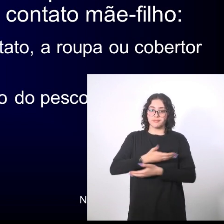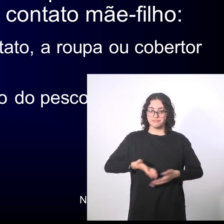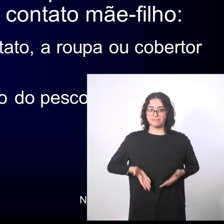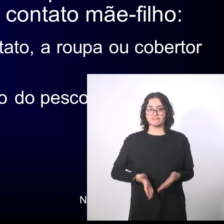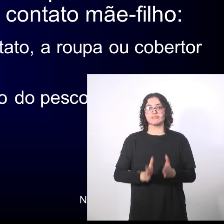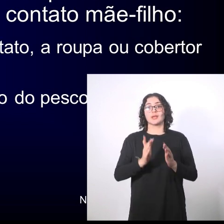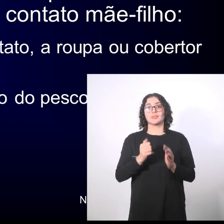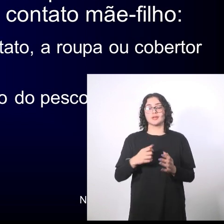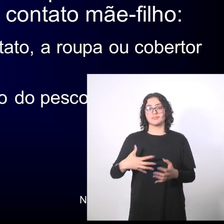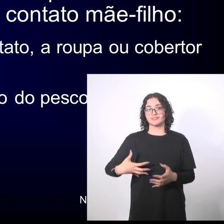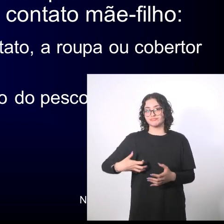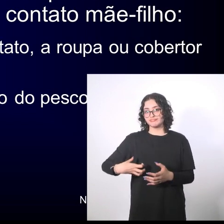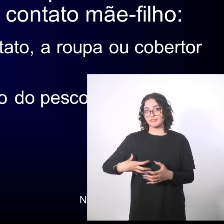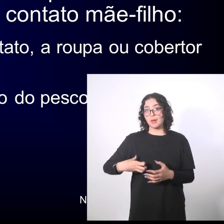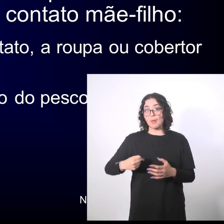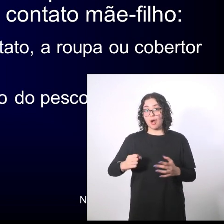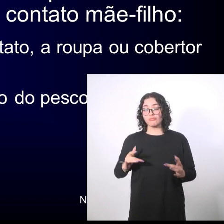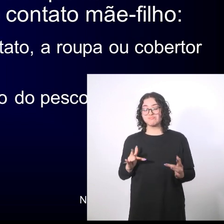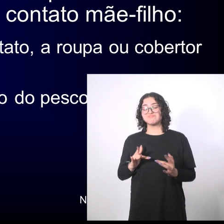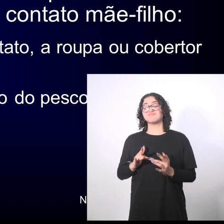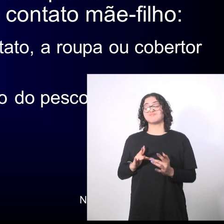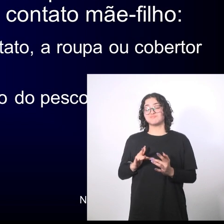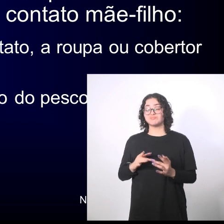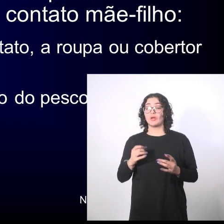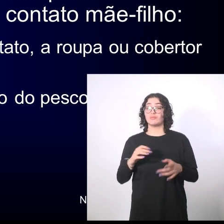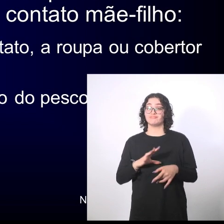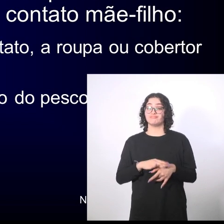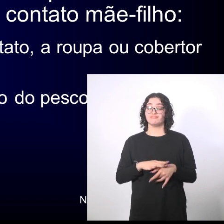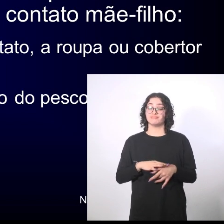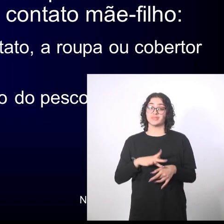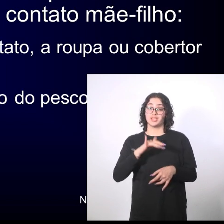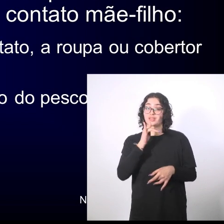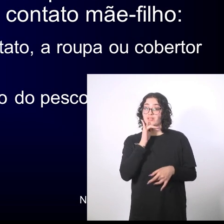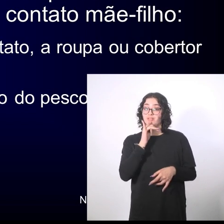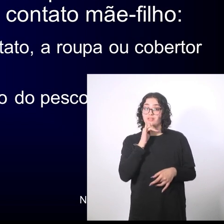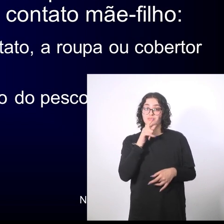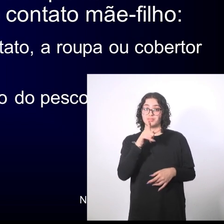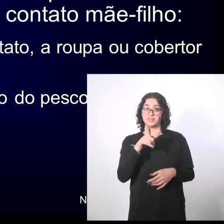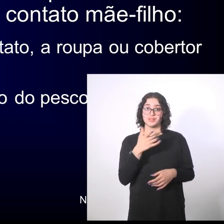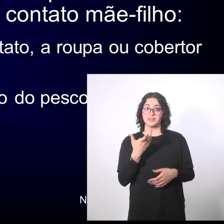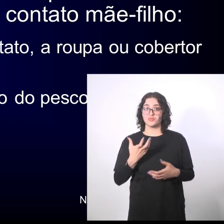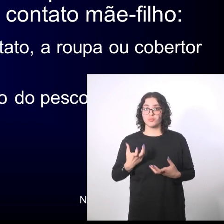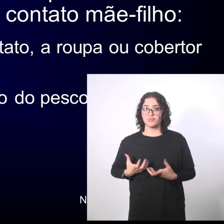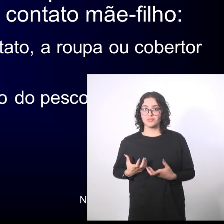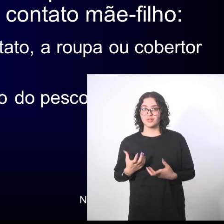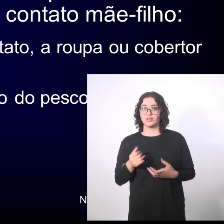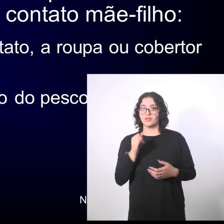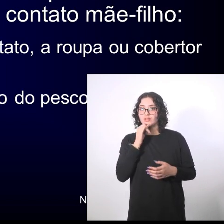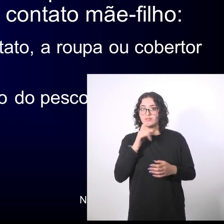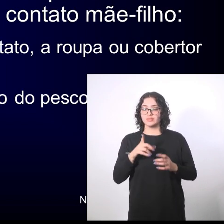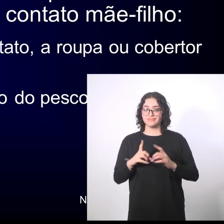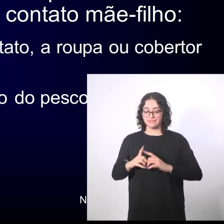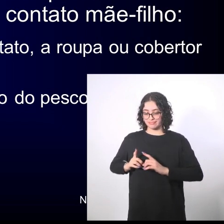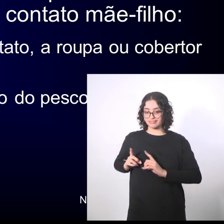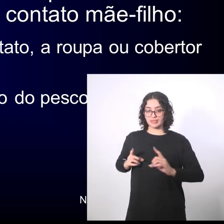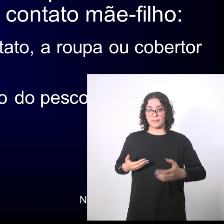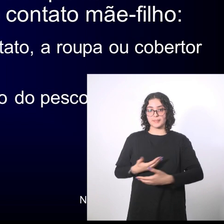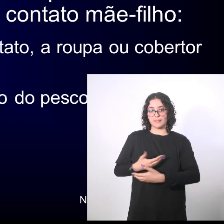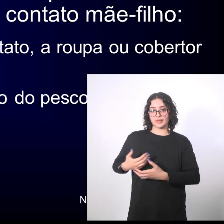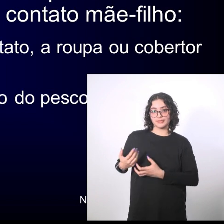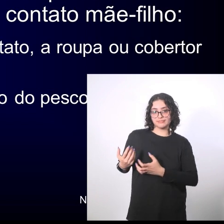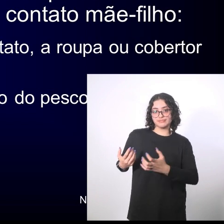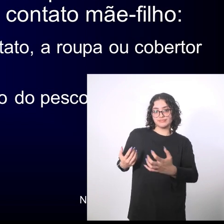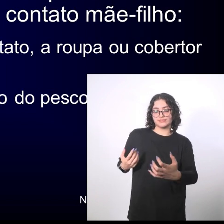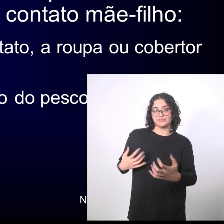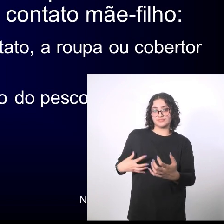amamentação. Então, se por qualquer motivo, né, você não puder afastá-los, né, tentar se valer de todas